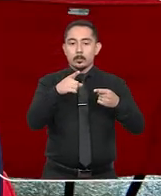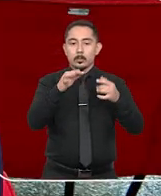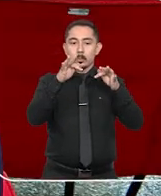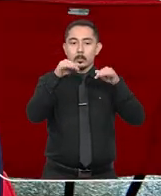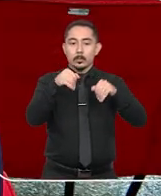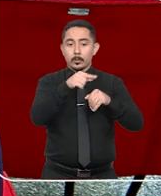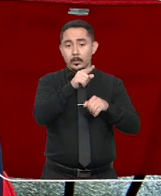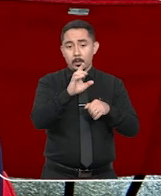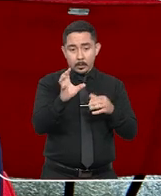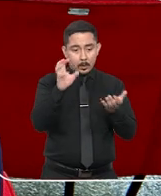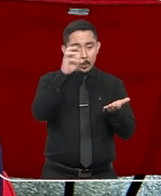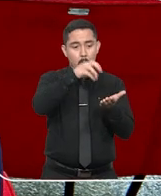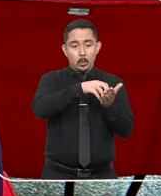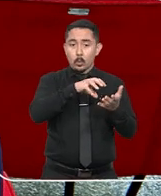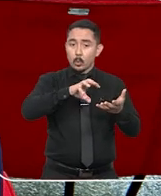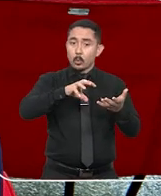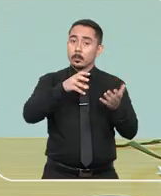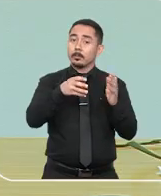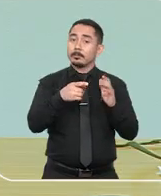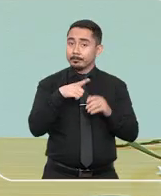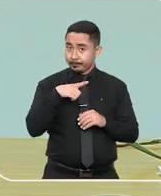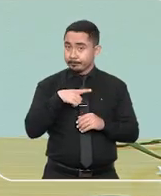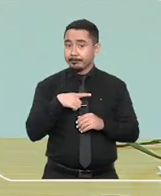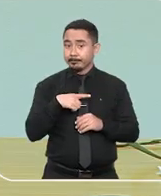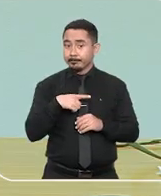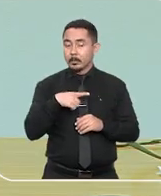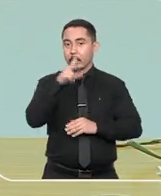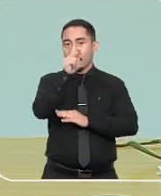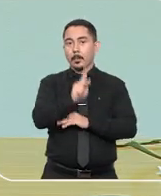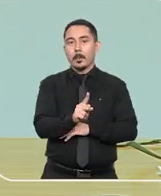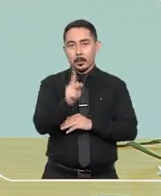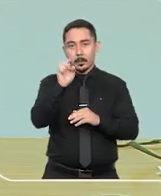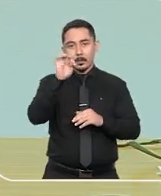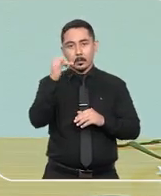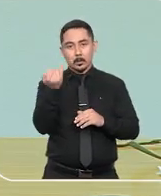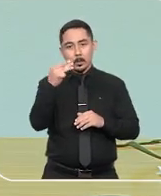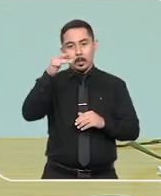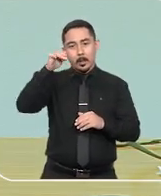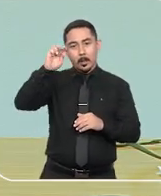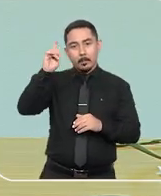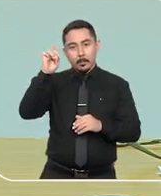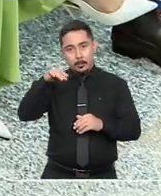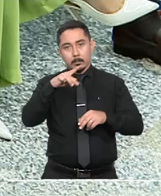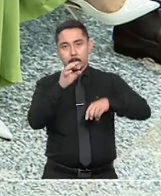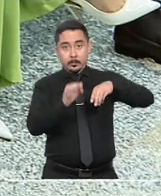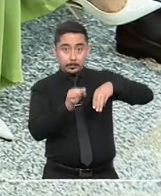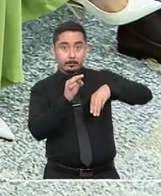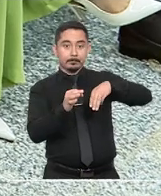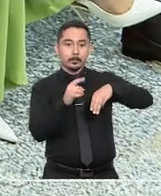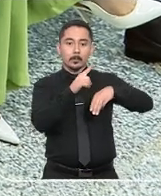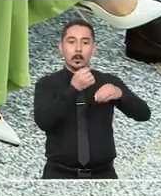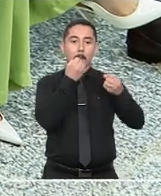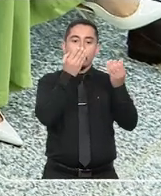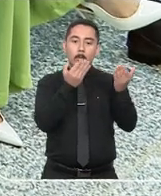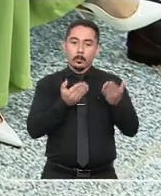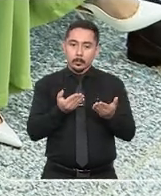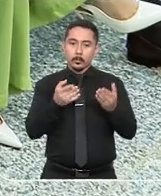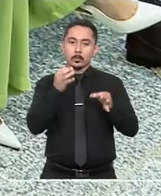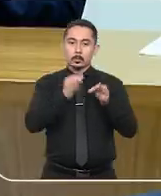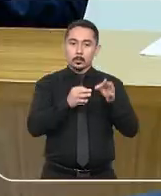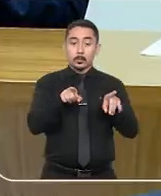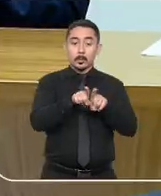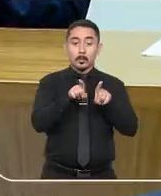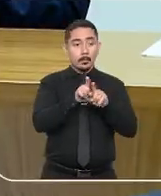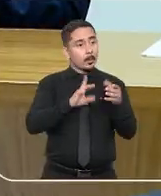logo após a finalização do concurso. O presidente do STJ, ministro Herman Benjamin, deu as boas-vindas aos